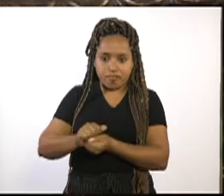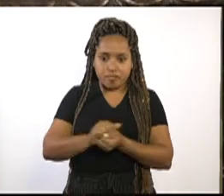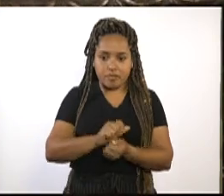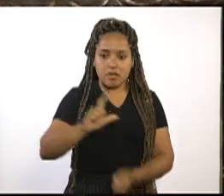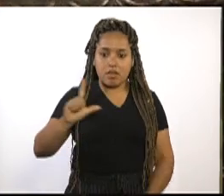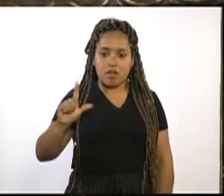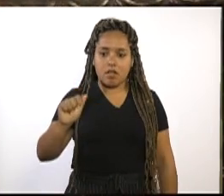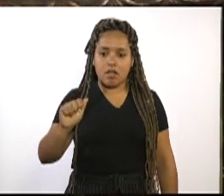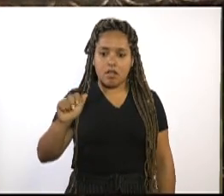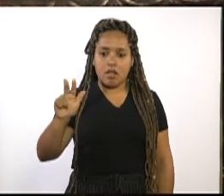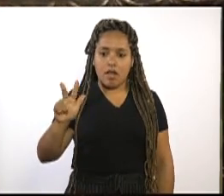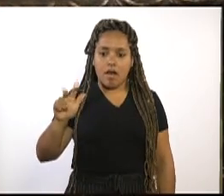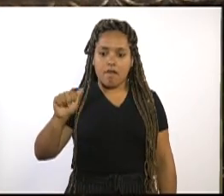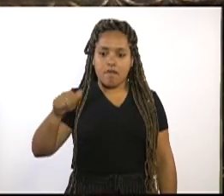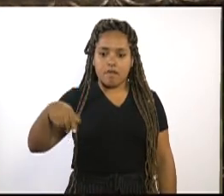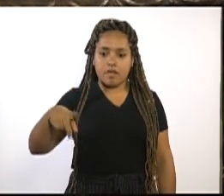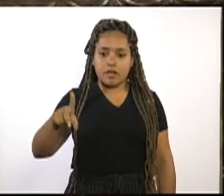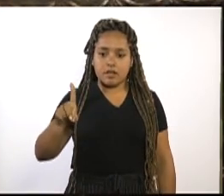a Meryl Streep.